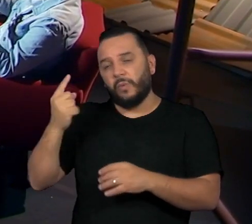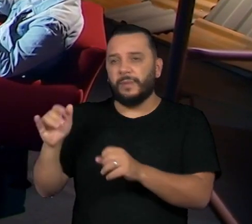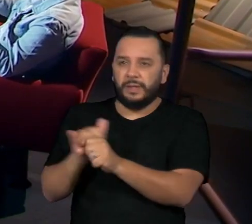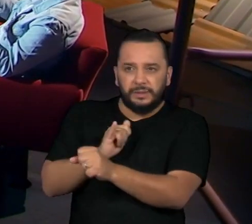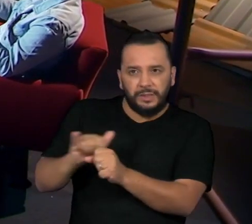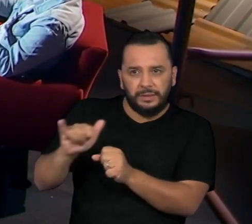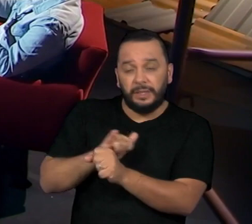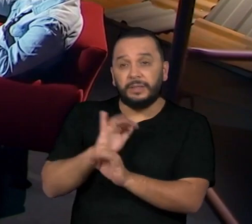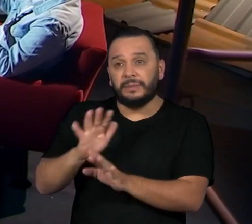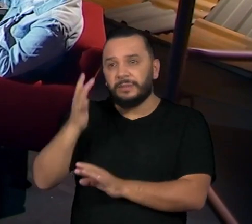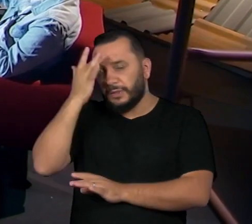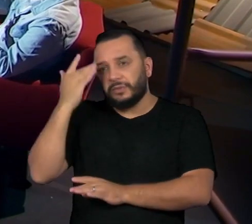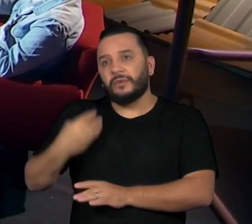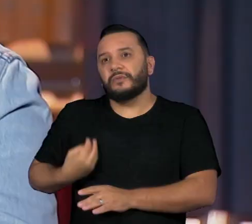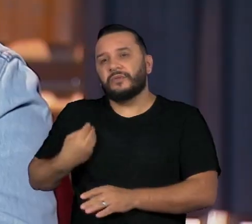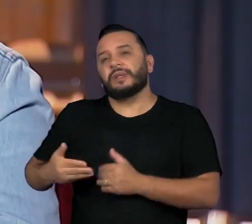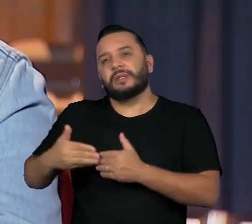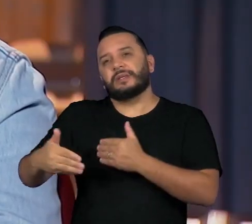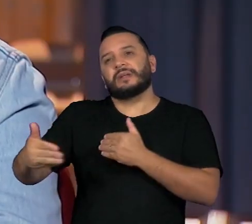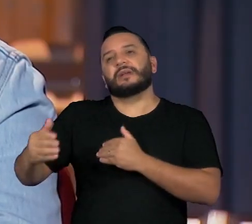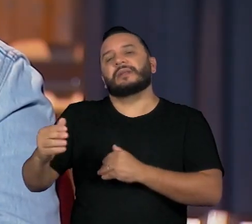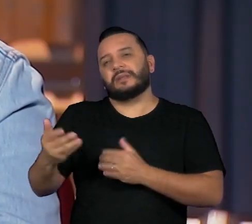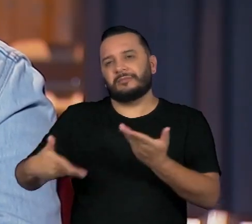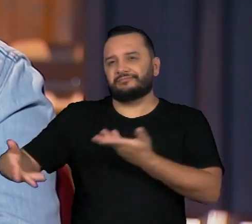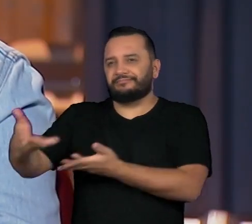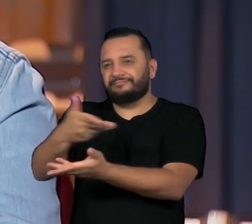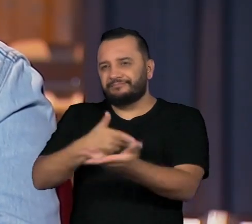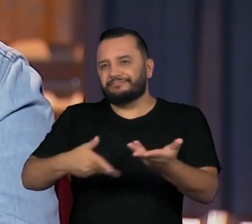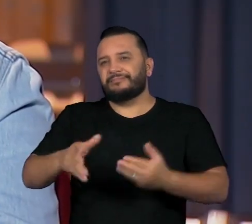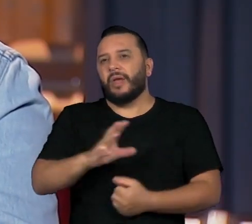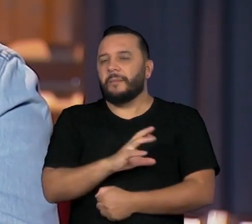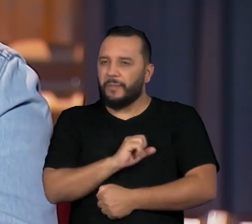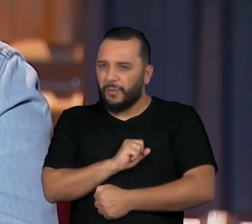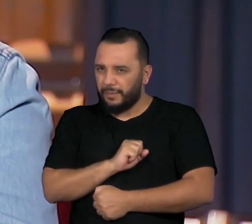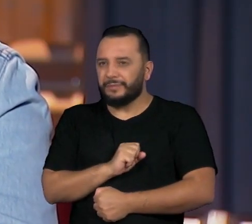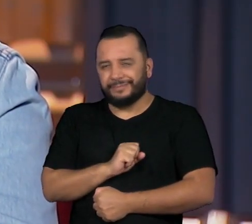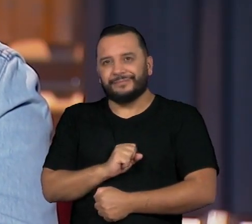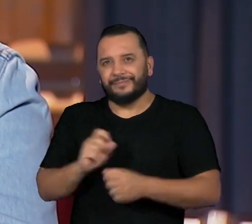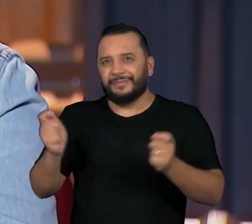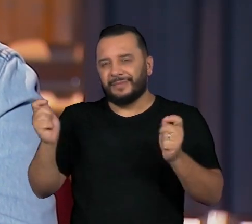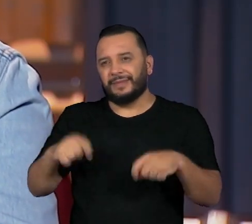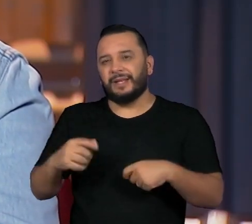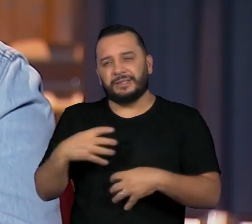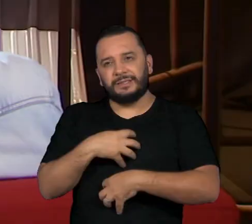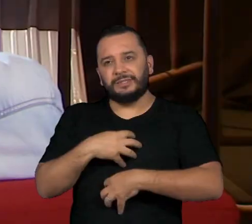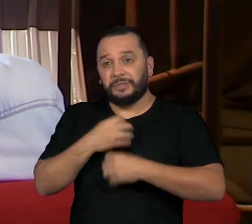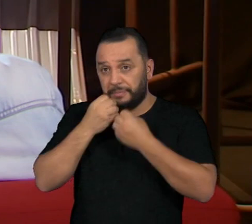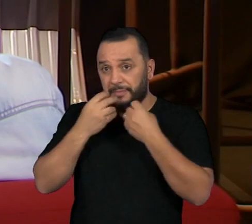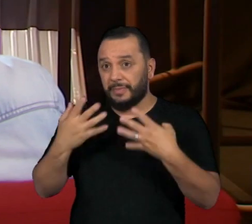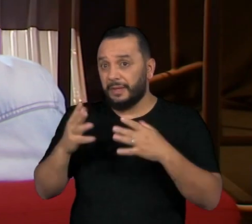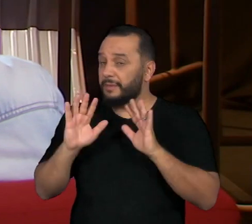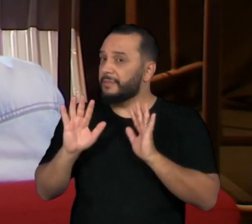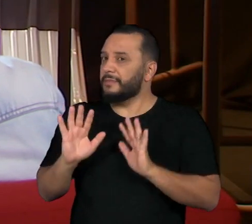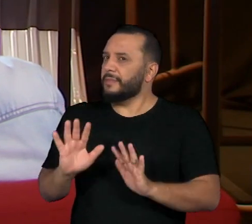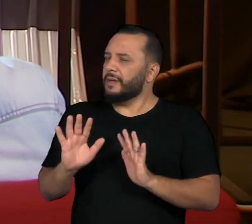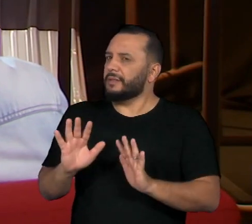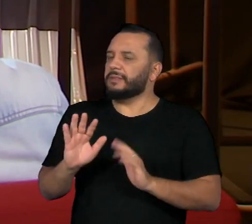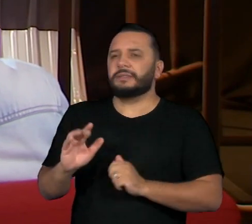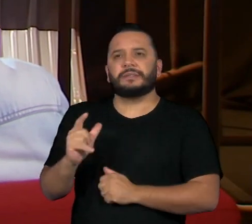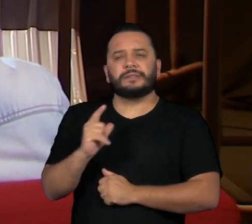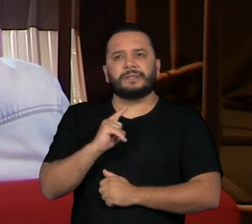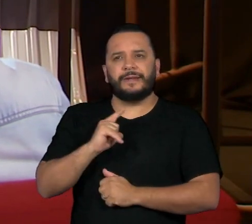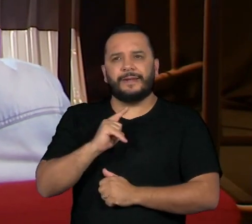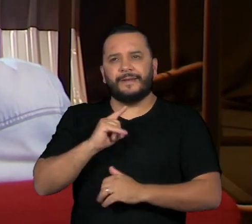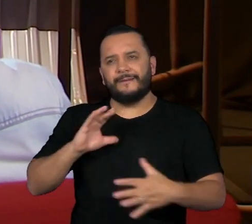precisa construir uma vida amorosa, uma vida que pratique aqueles fundamentos para poder, de fato, se sentir bem. Mas essas substâncias têm esse